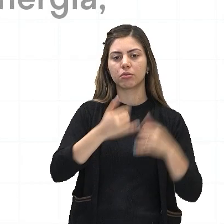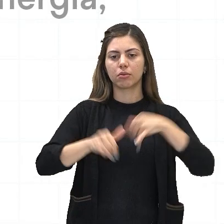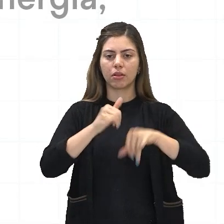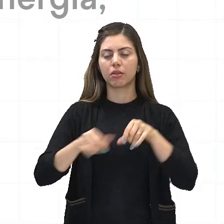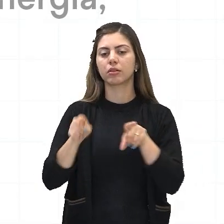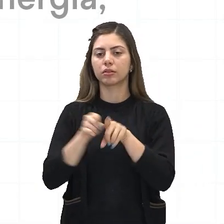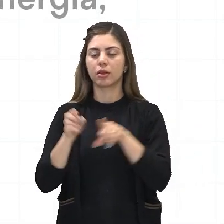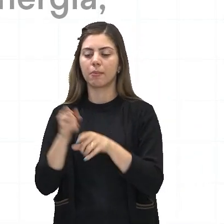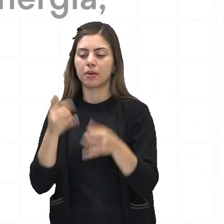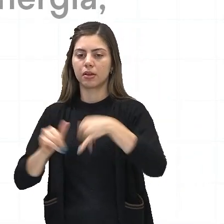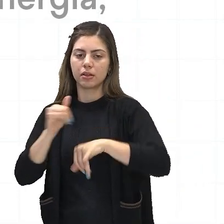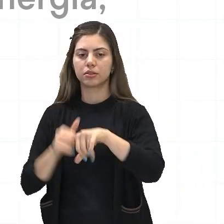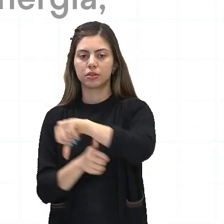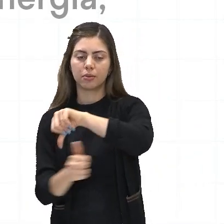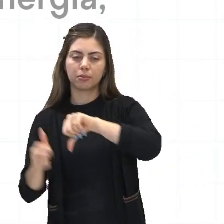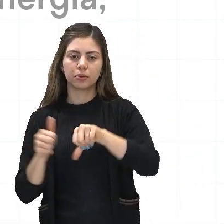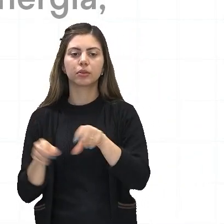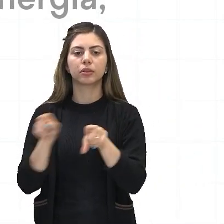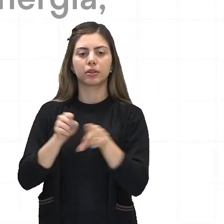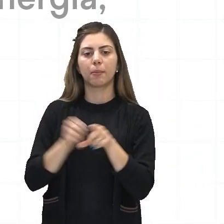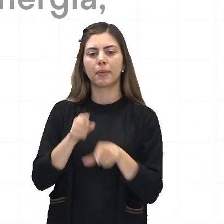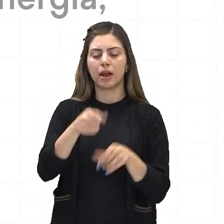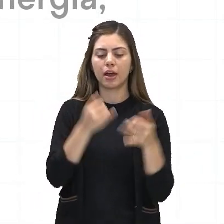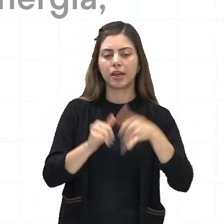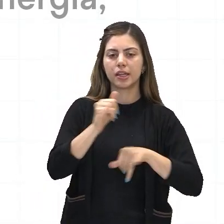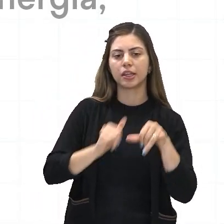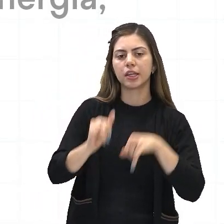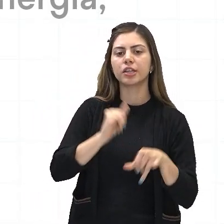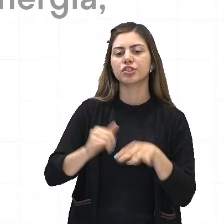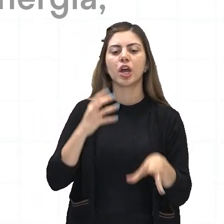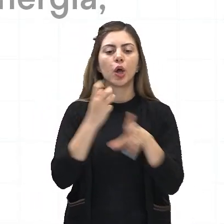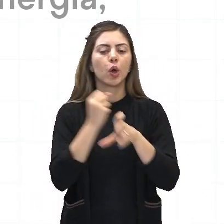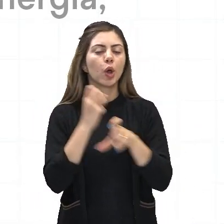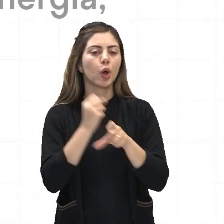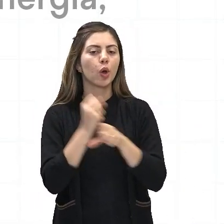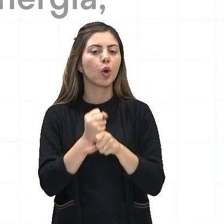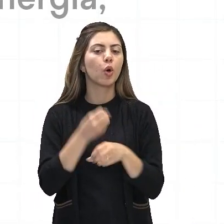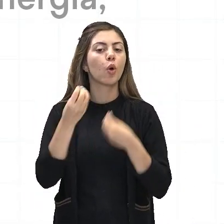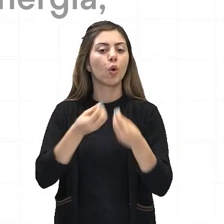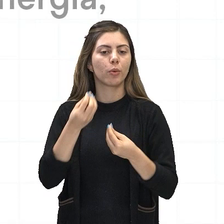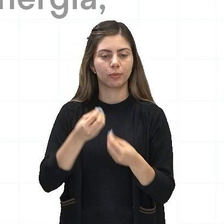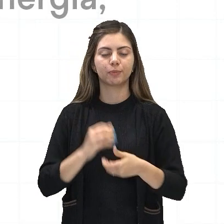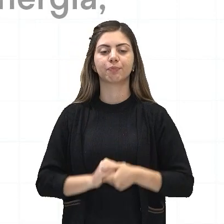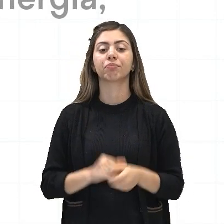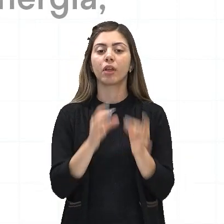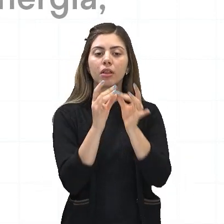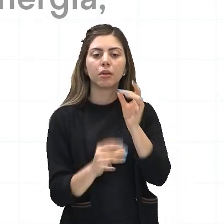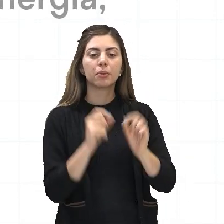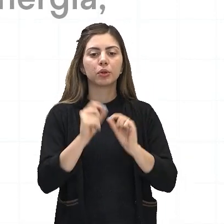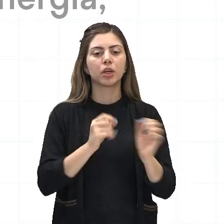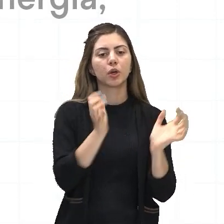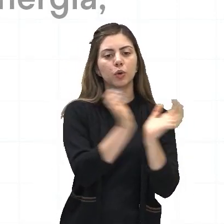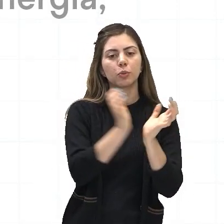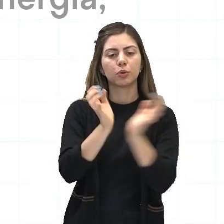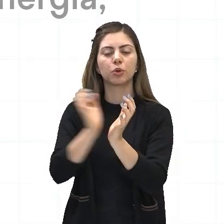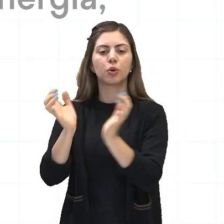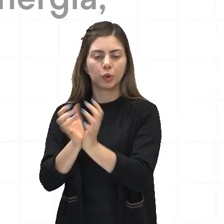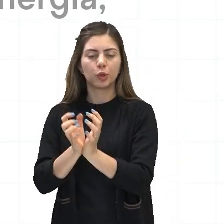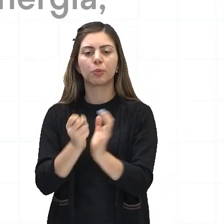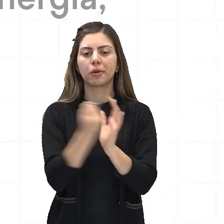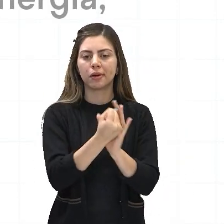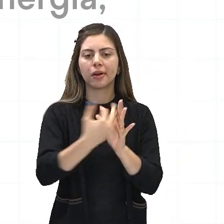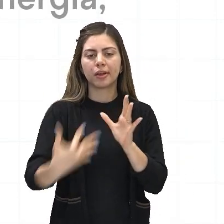circuitos elétricos, transformações de energia, cálculo de consumo de energia elétrica e no detalhamento, classificação